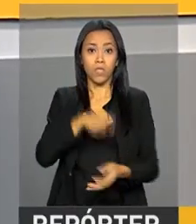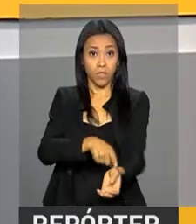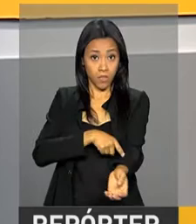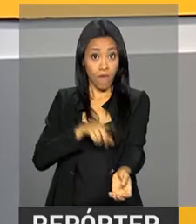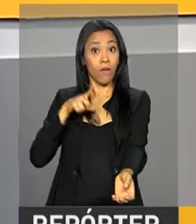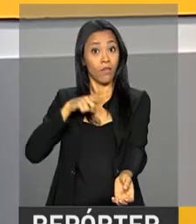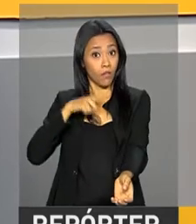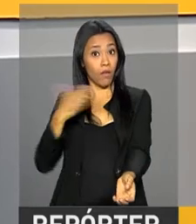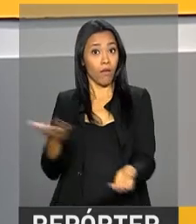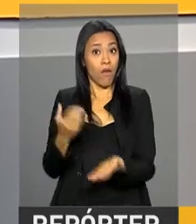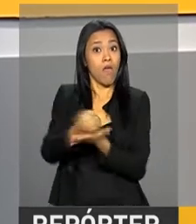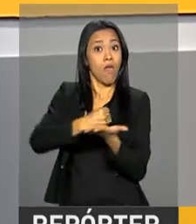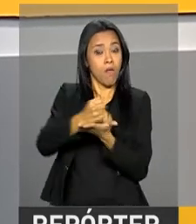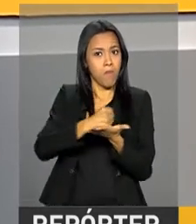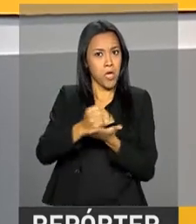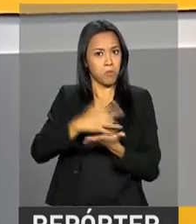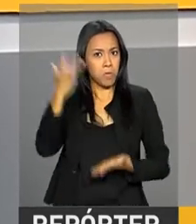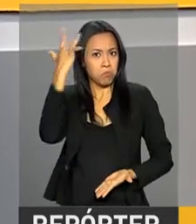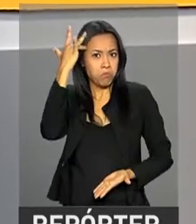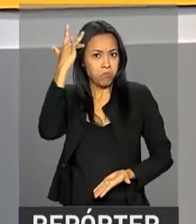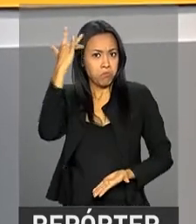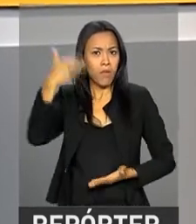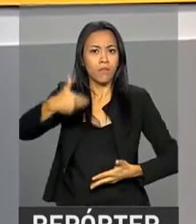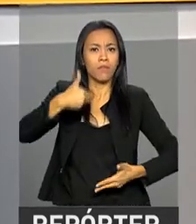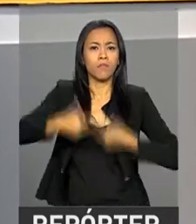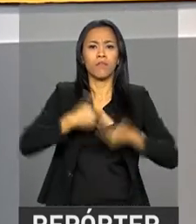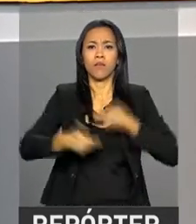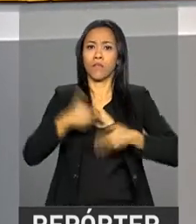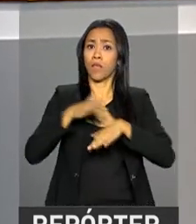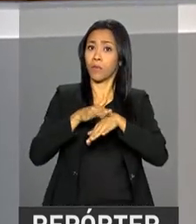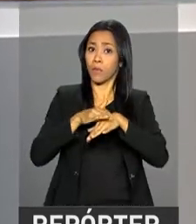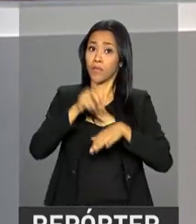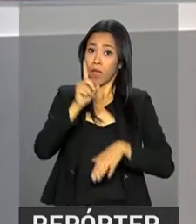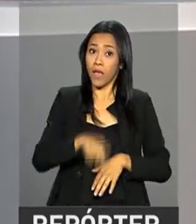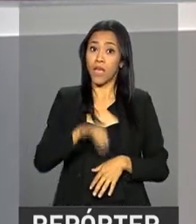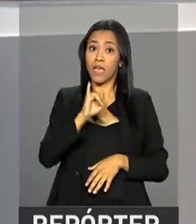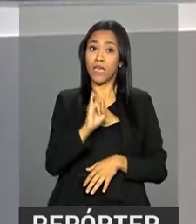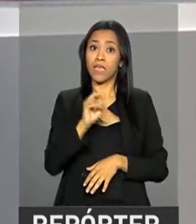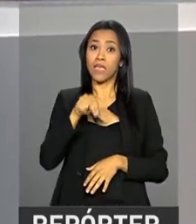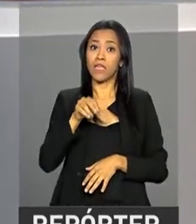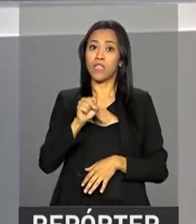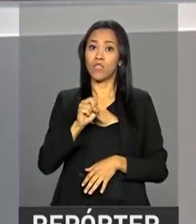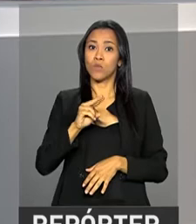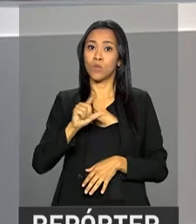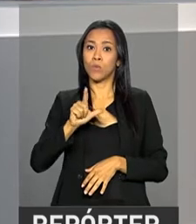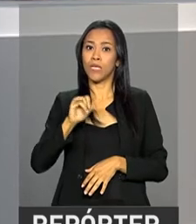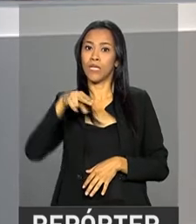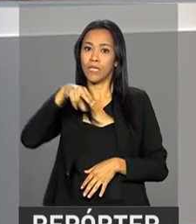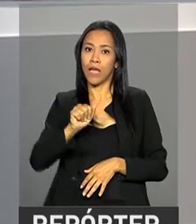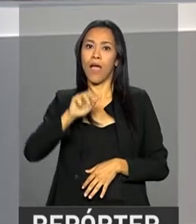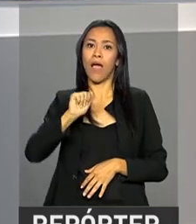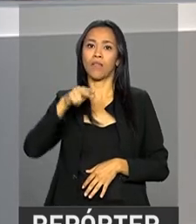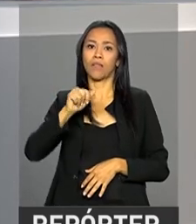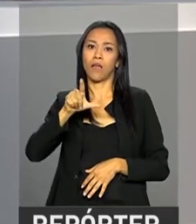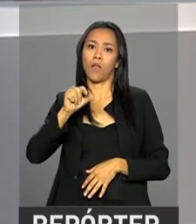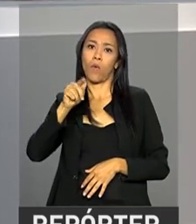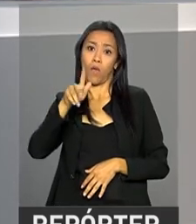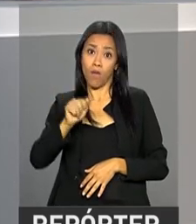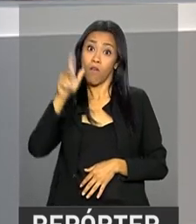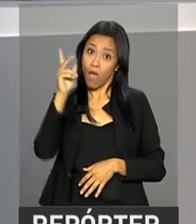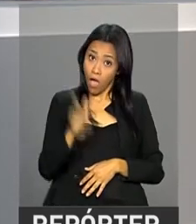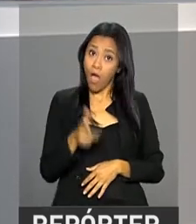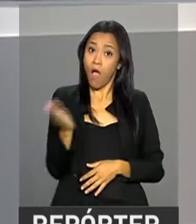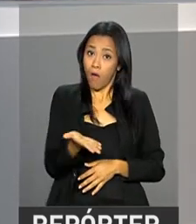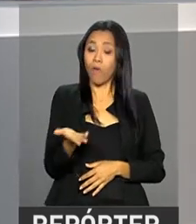um medicamento mais moderno para o tratamento da doença a chamada insulina análoga foi incorporada para distribuição do sistema